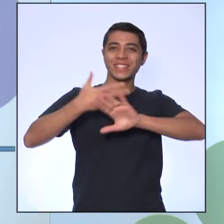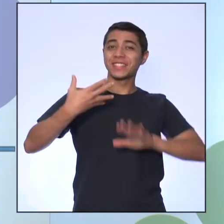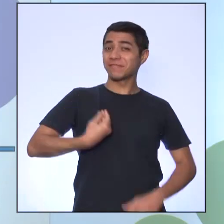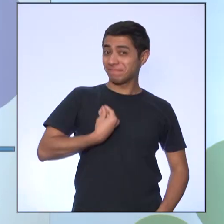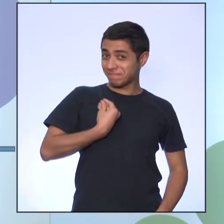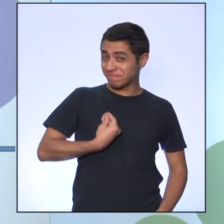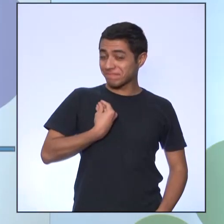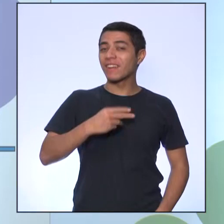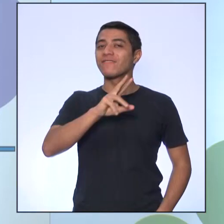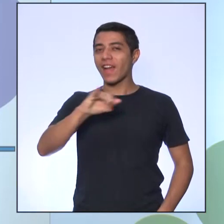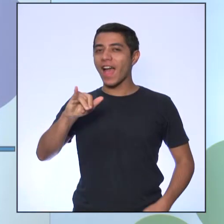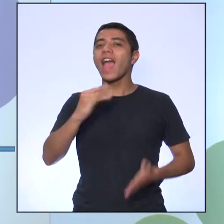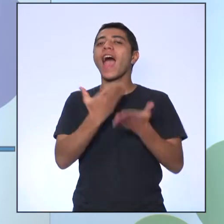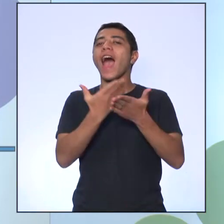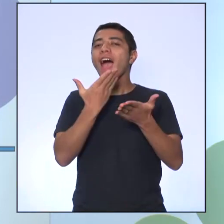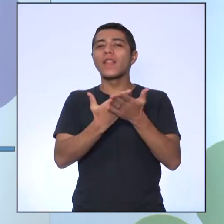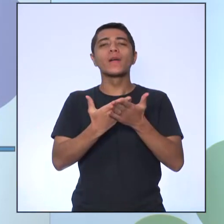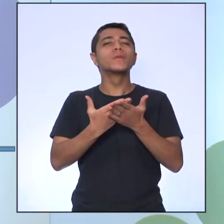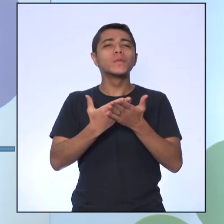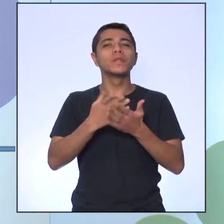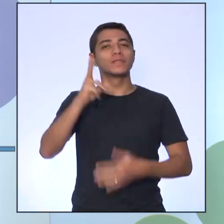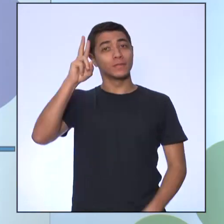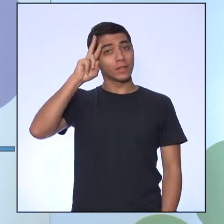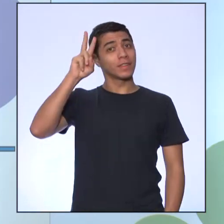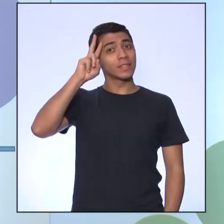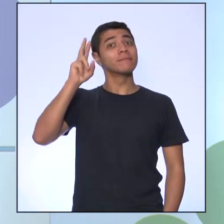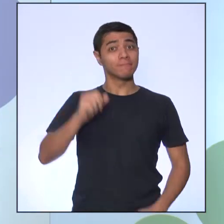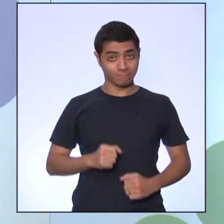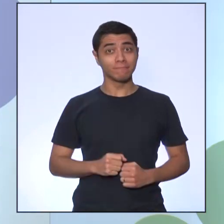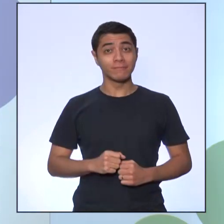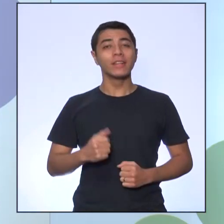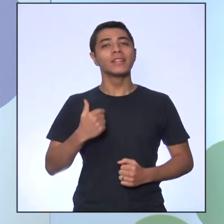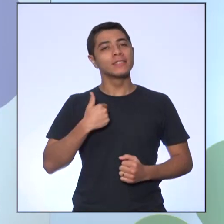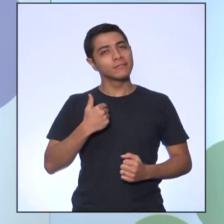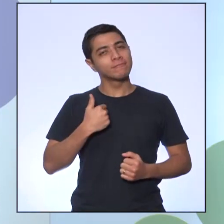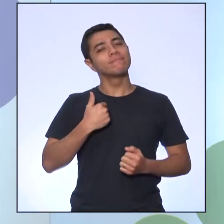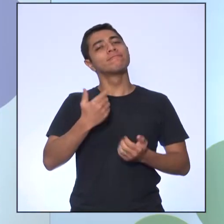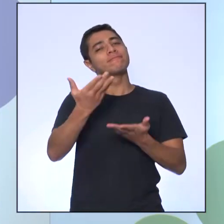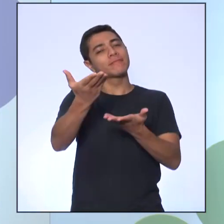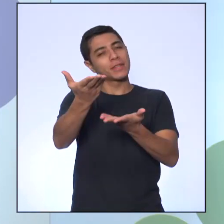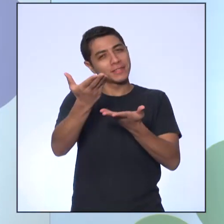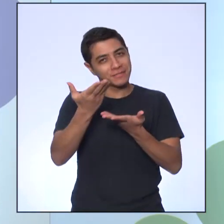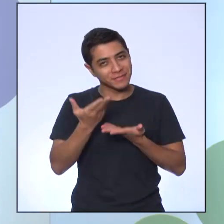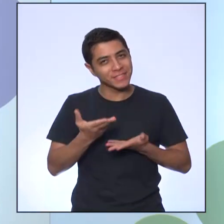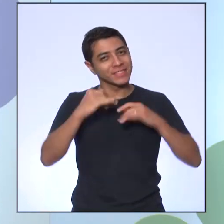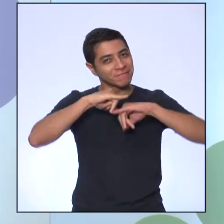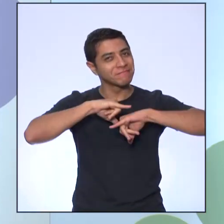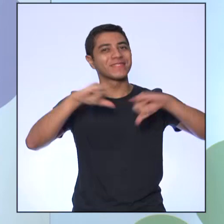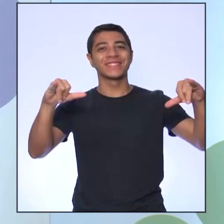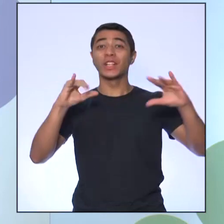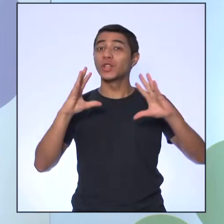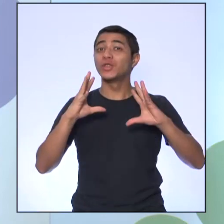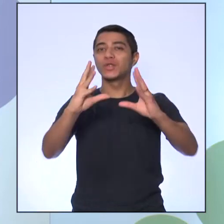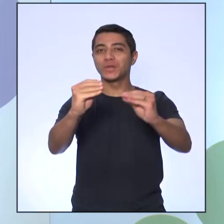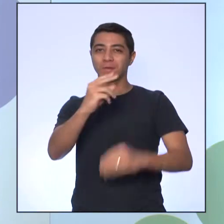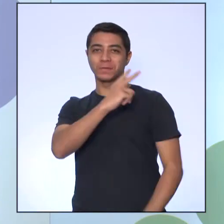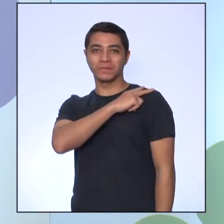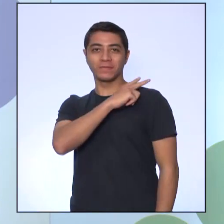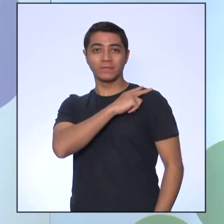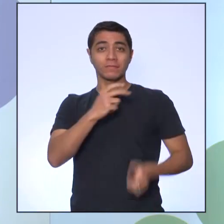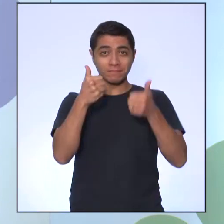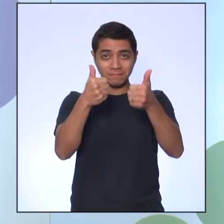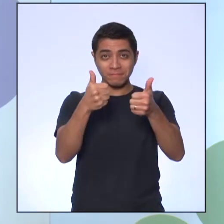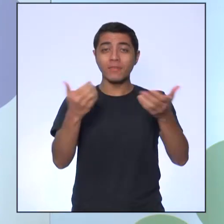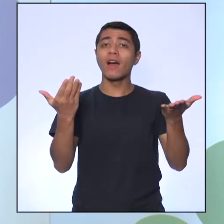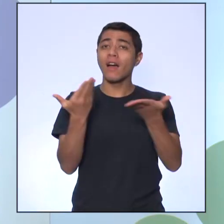uma aula de História. Então, desejo boas-vindas a todos os estudantes da segunda série do ensino médio, que a aula de